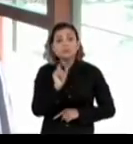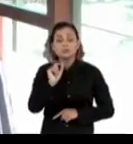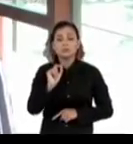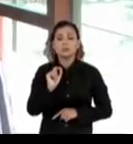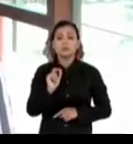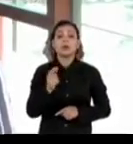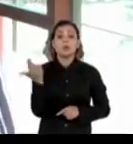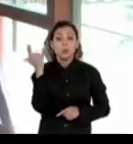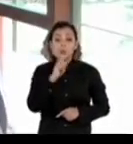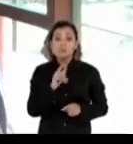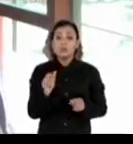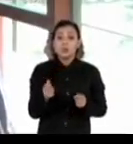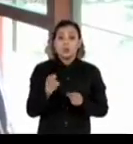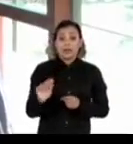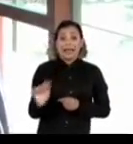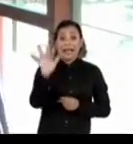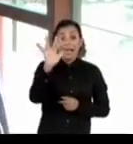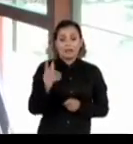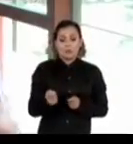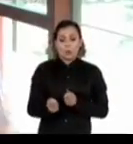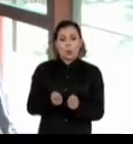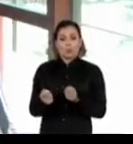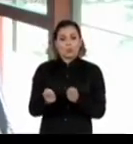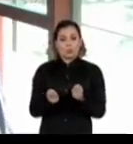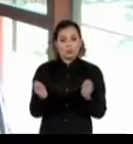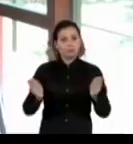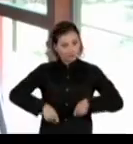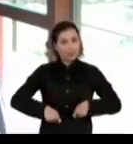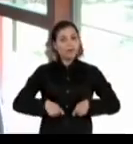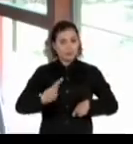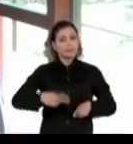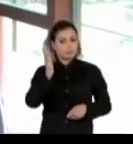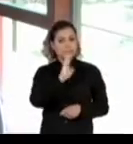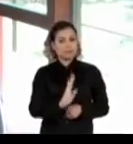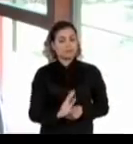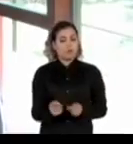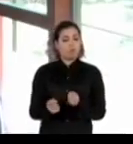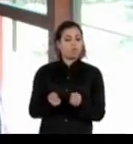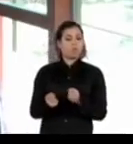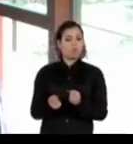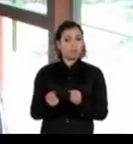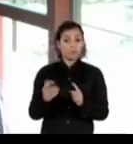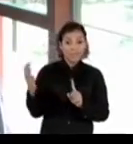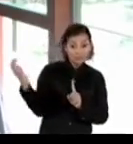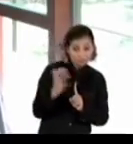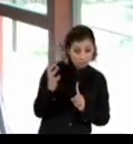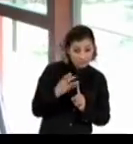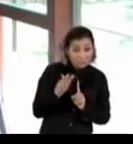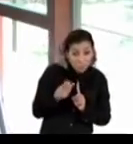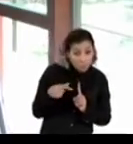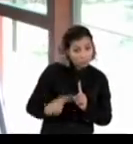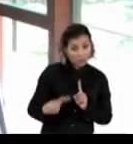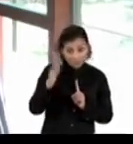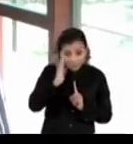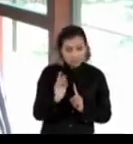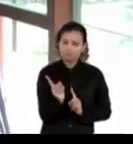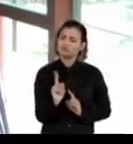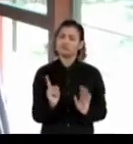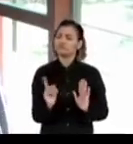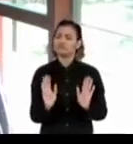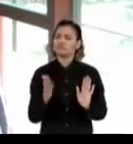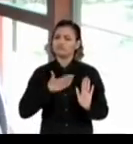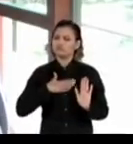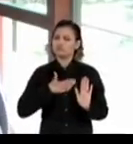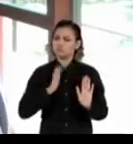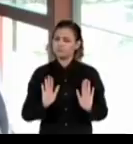bem comportada, ou seja, está abaixo da meta, está uma inflação pequena. Então, esse impacto não vai ser tão grave assim.